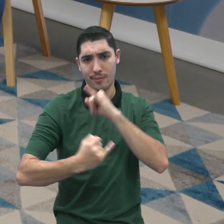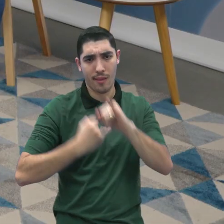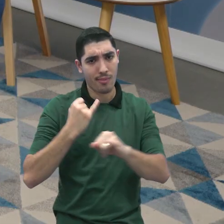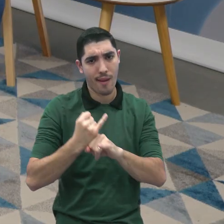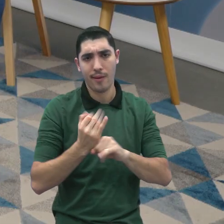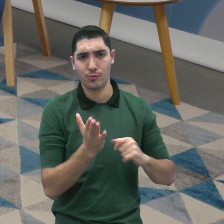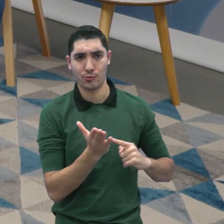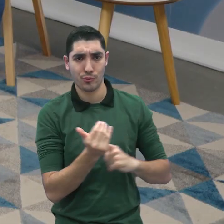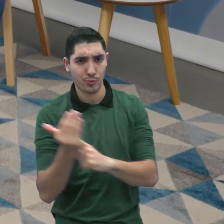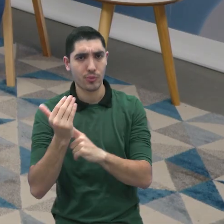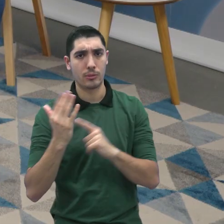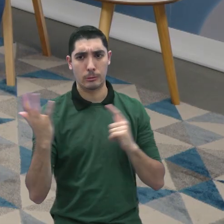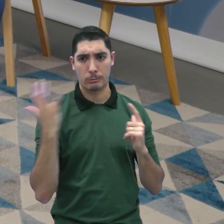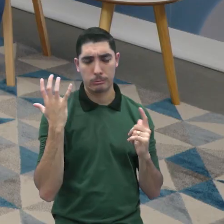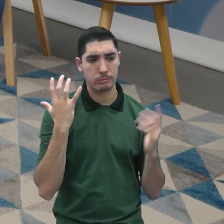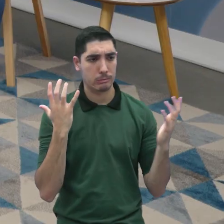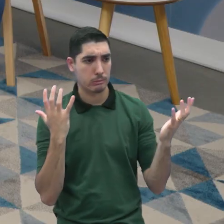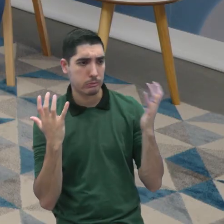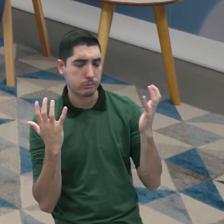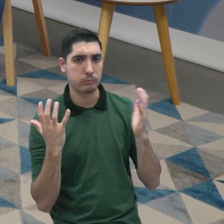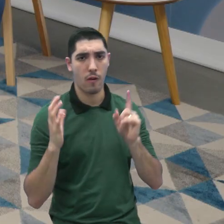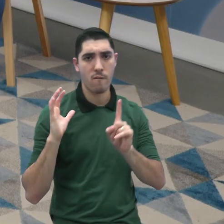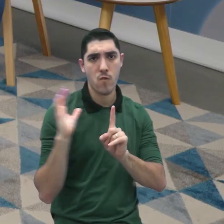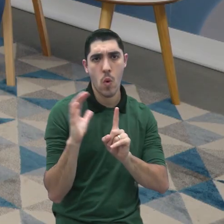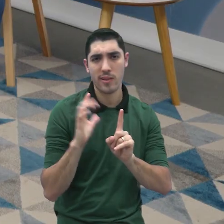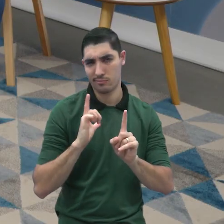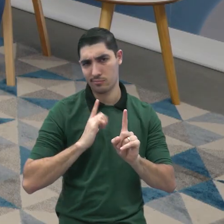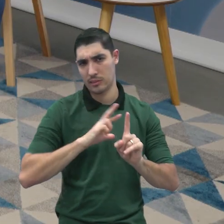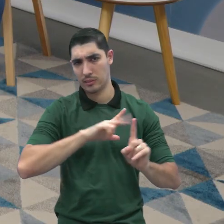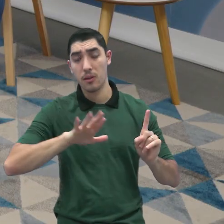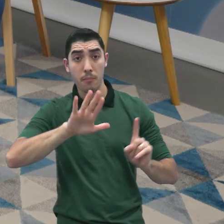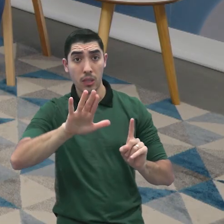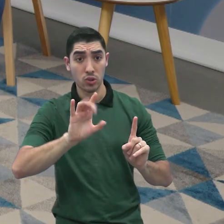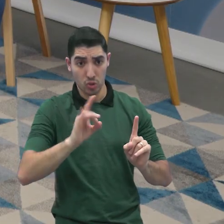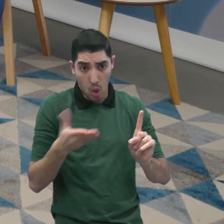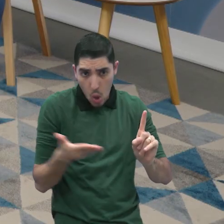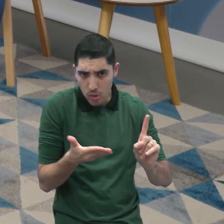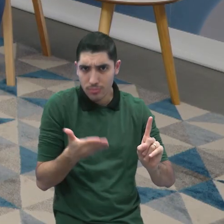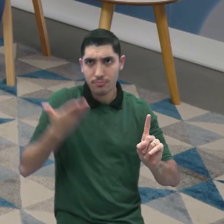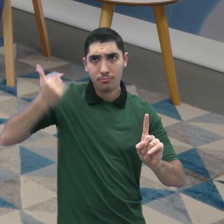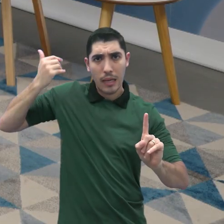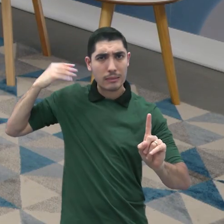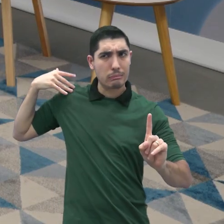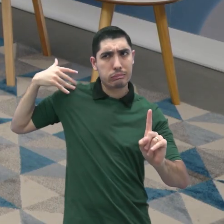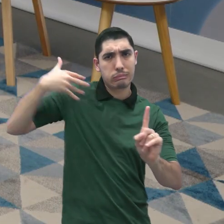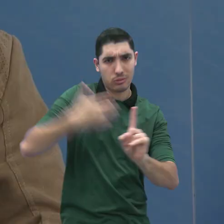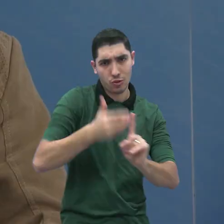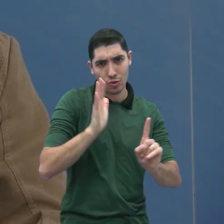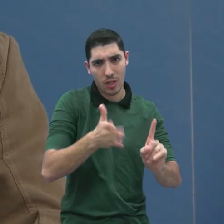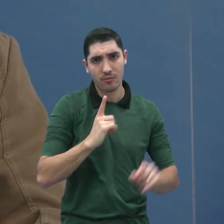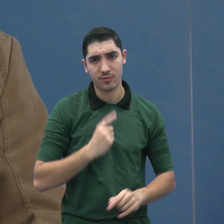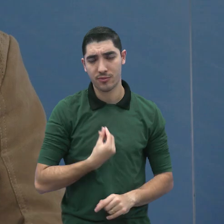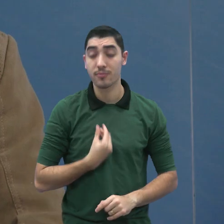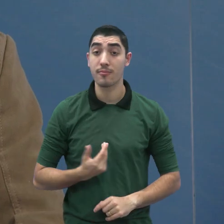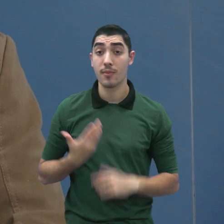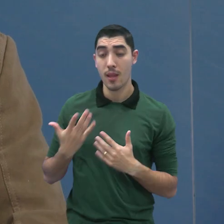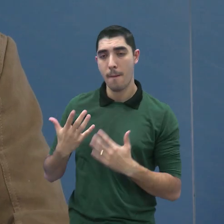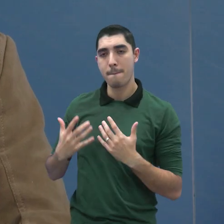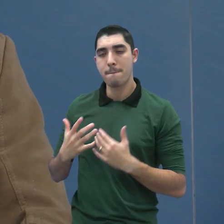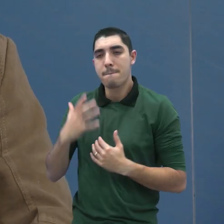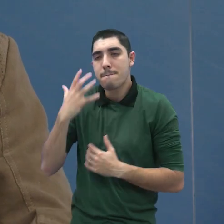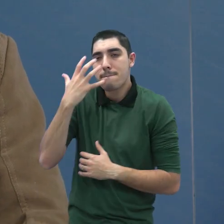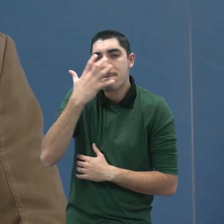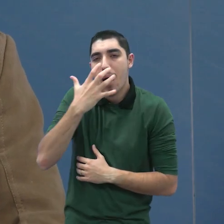tem essas diferenças, mas não vem de hoje, né? Certo. Paixão é algo do ser